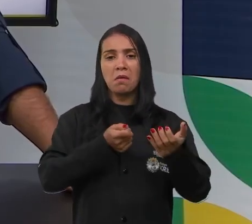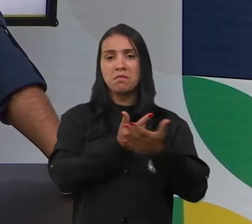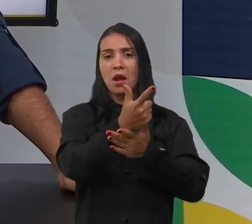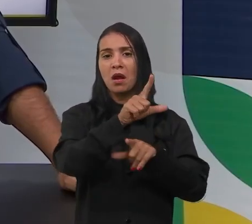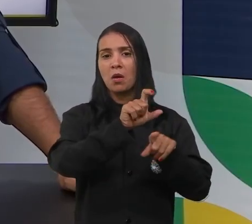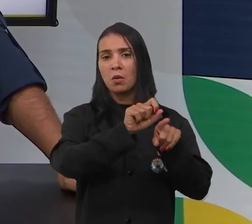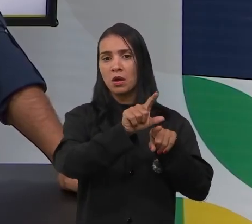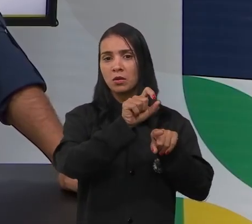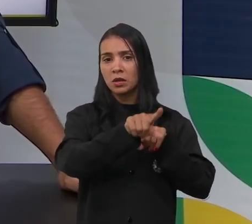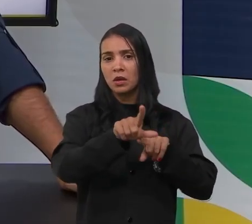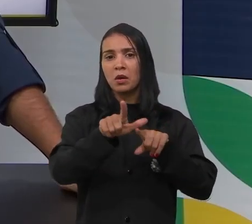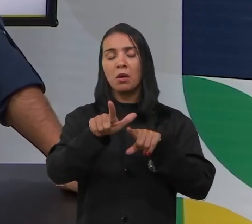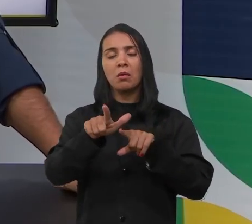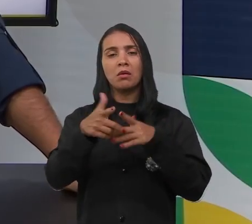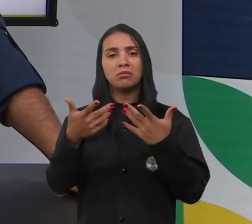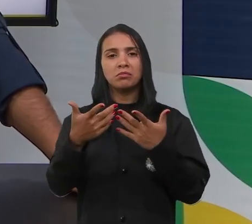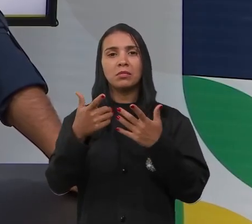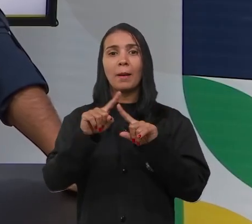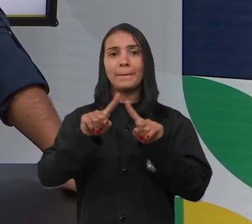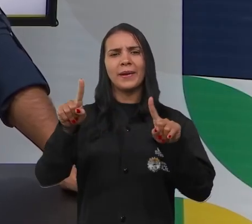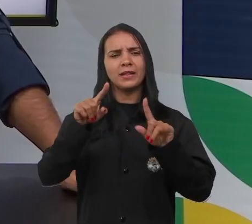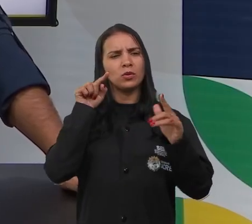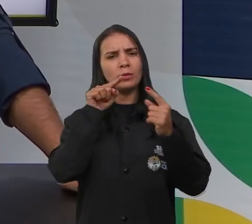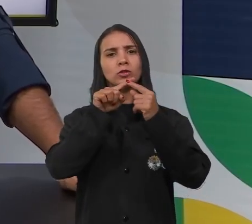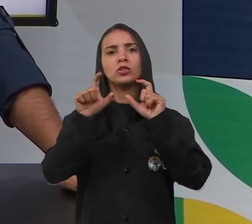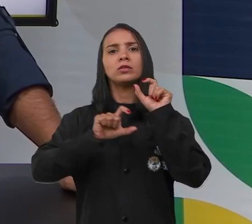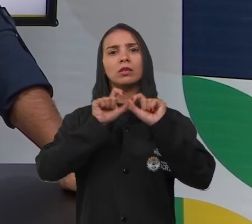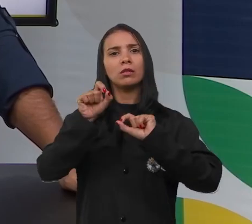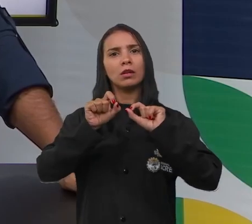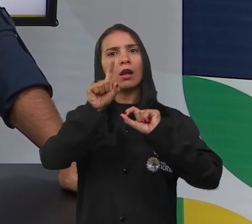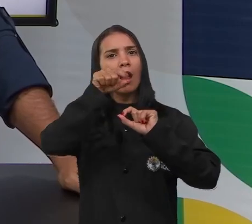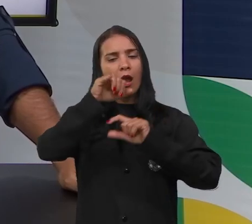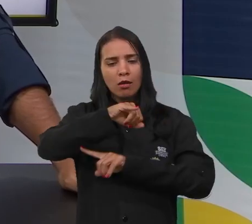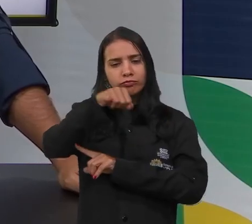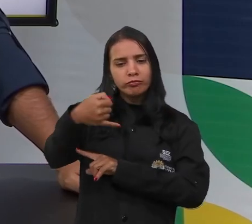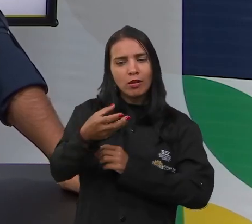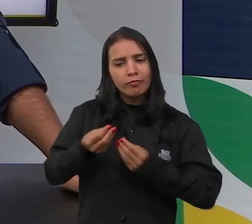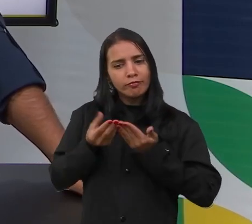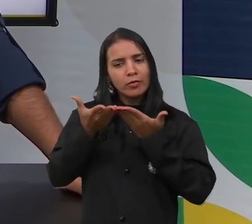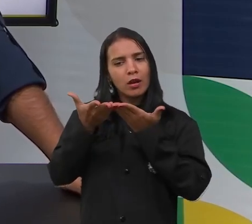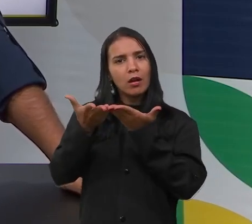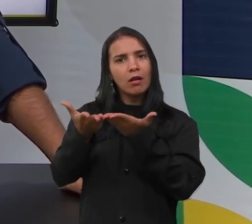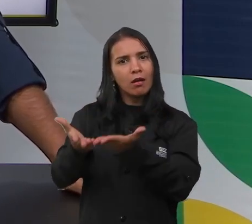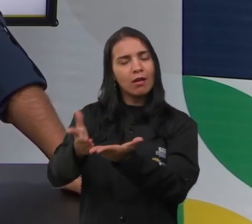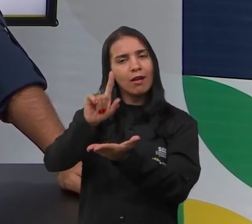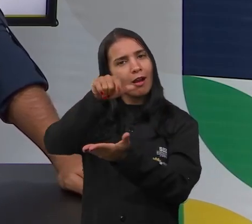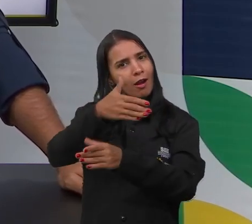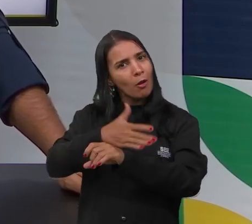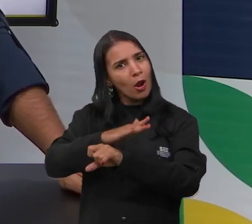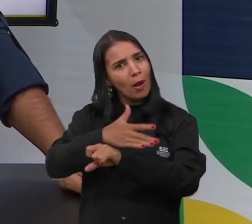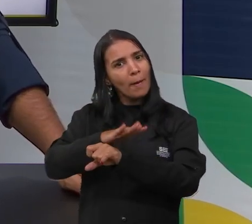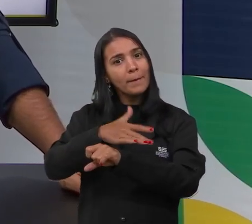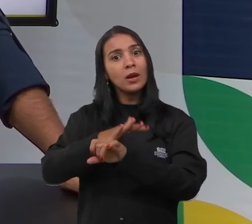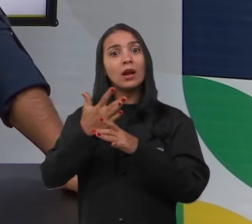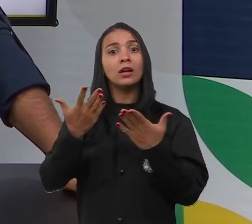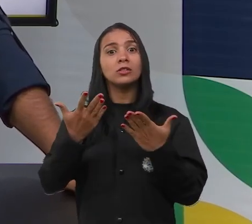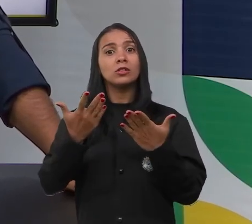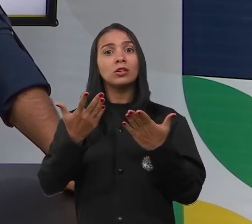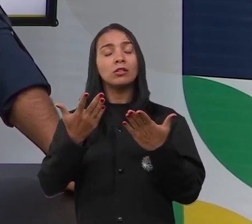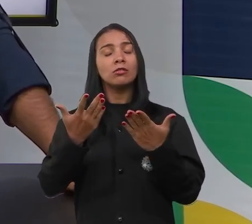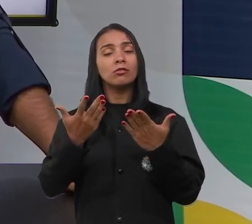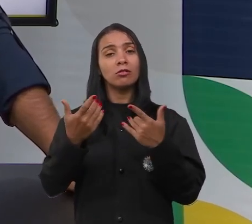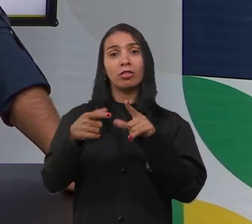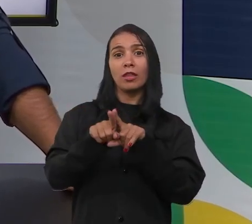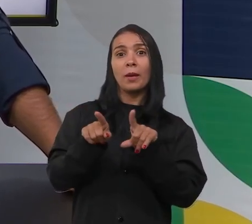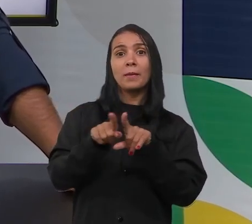tranquilo. Mas qual é o direcionamento? Oportunizar uma ação, oportunizar uma prática, como seria, por